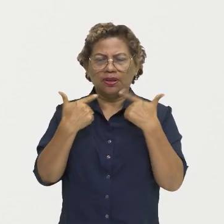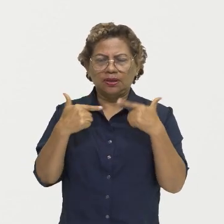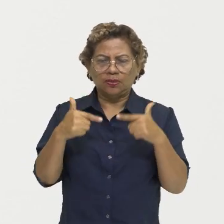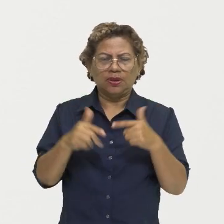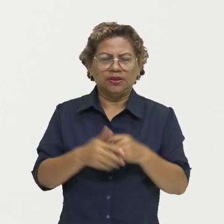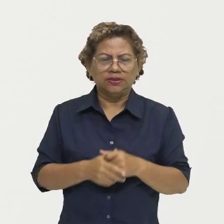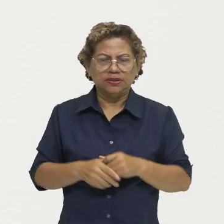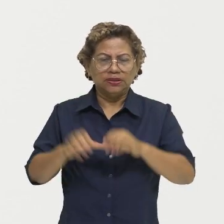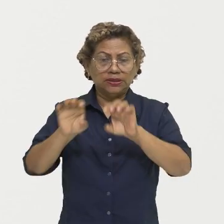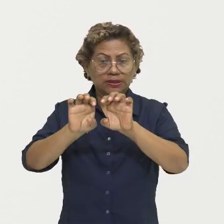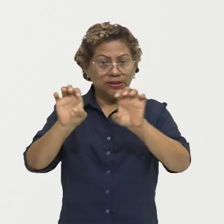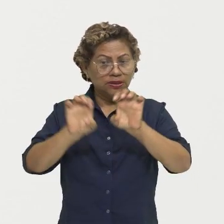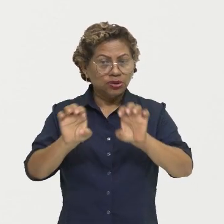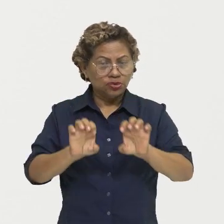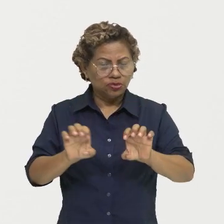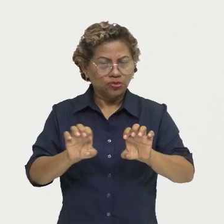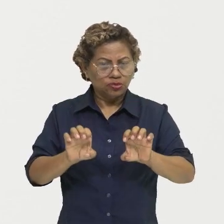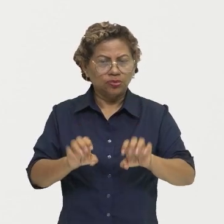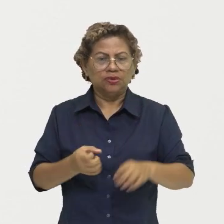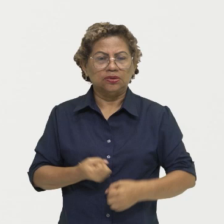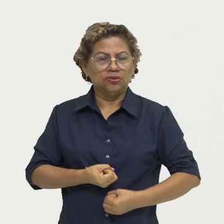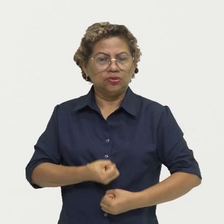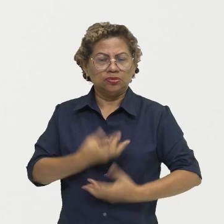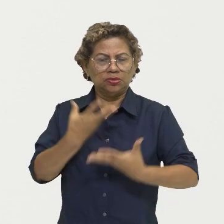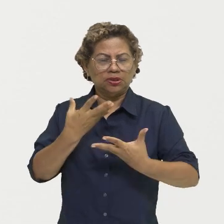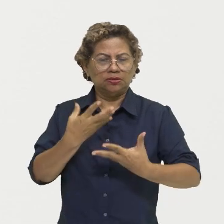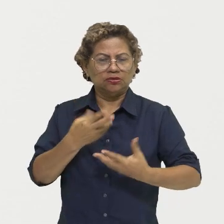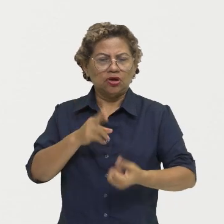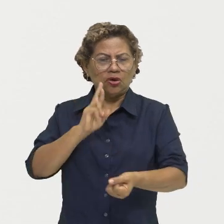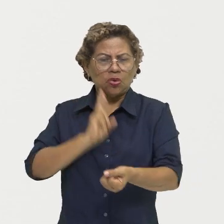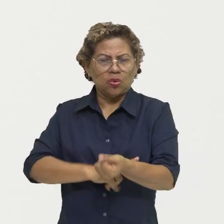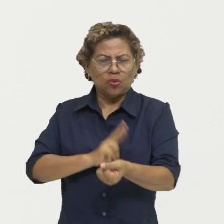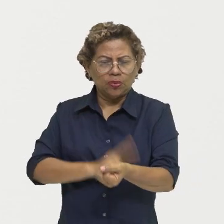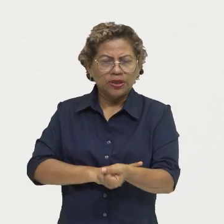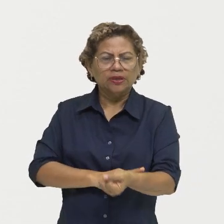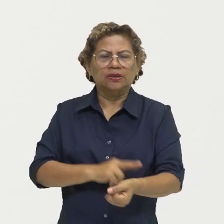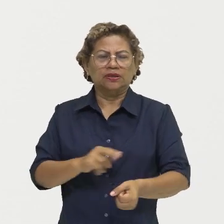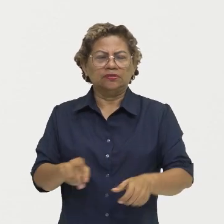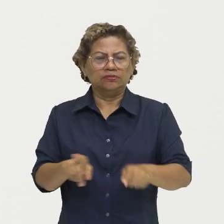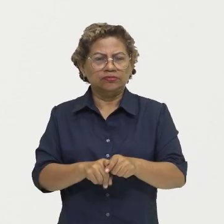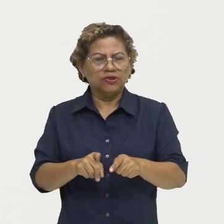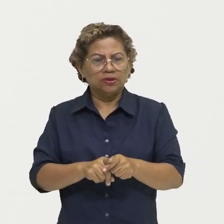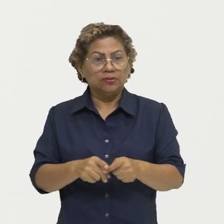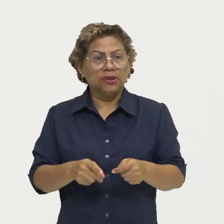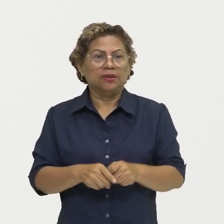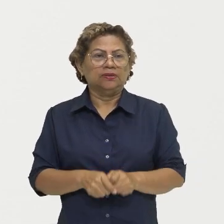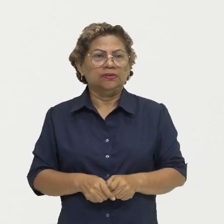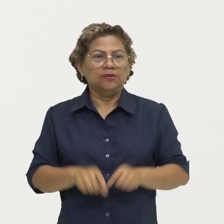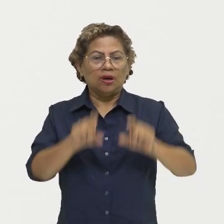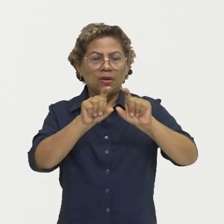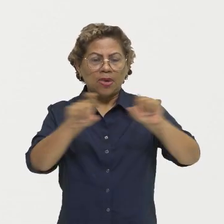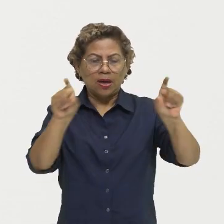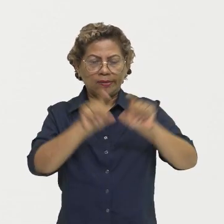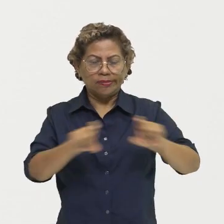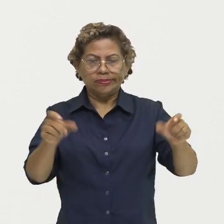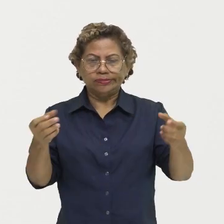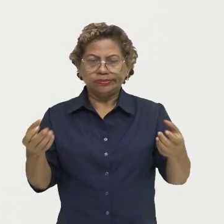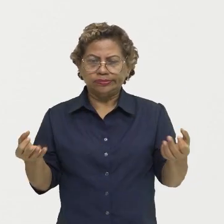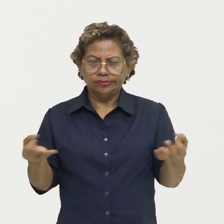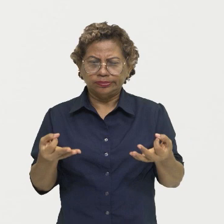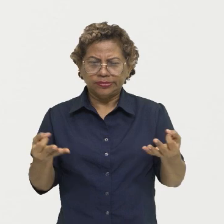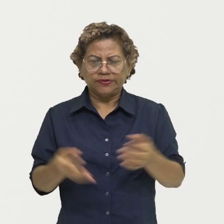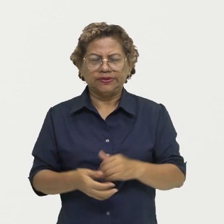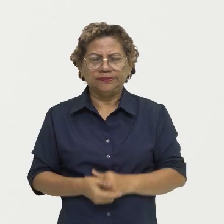a estrutura do poema, com o ritmo, com a metrificação correta, certo? E tudo. E